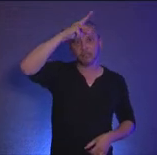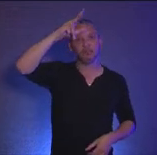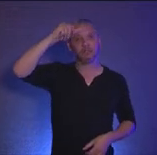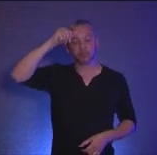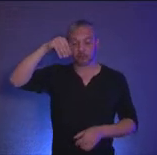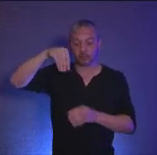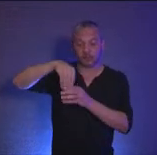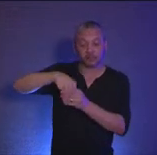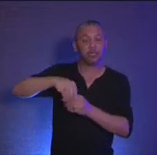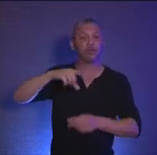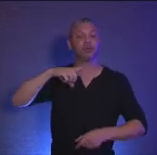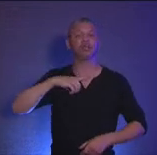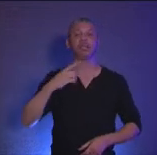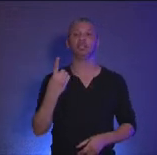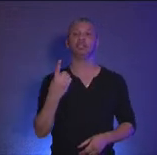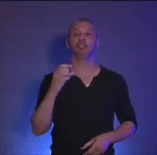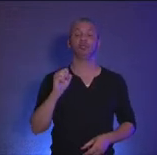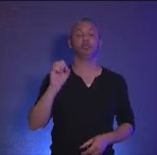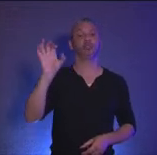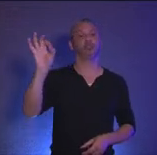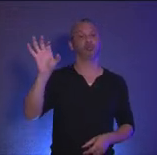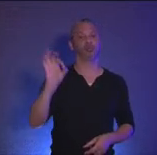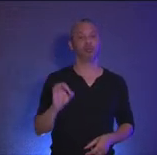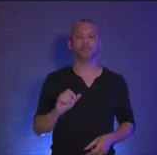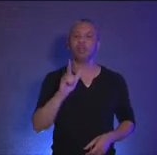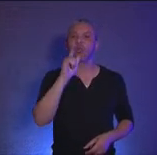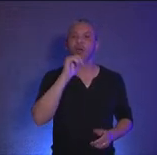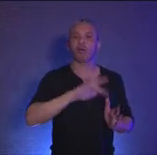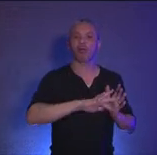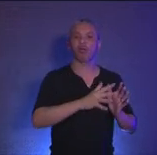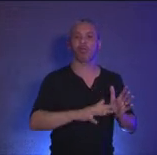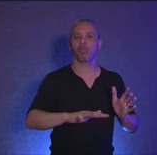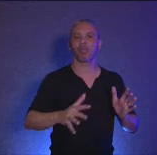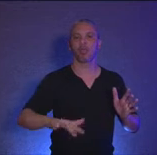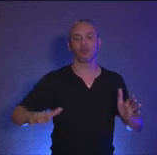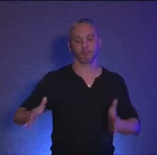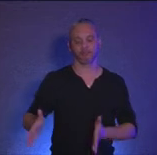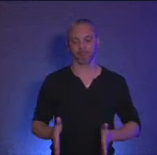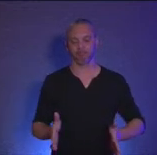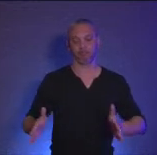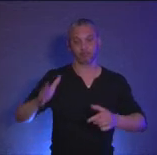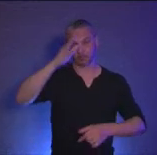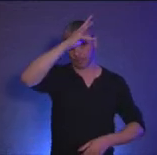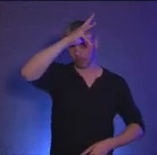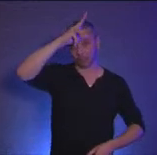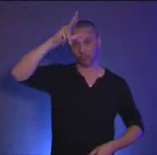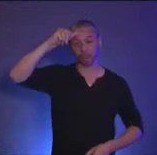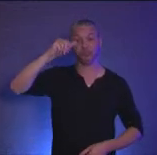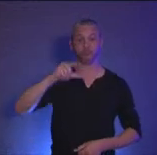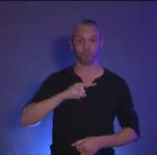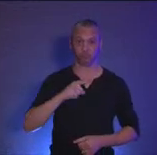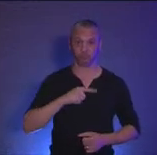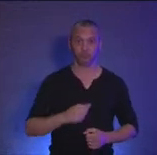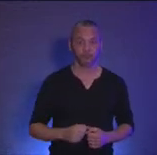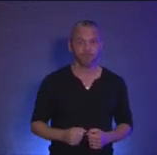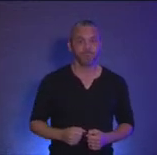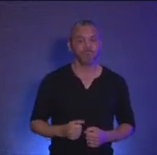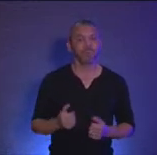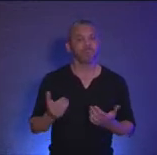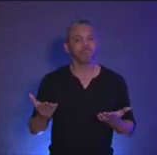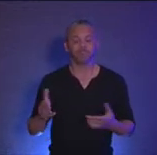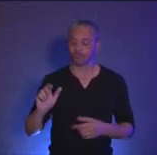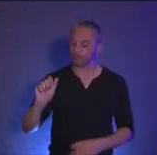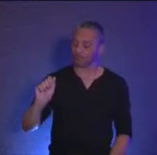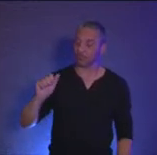concentra 18% da superfície de água doce, da água doce superficial do planeta. Então, a